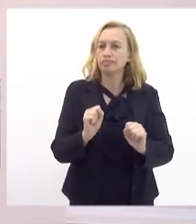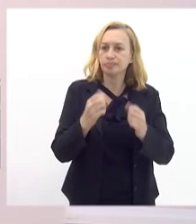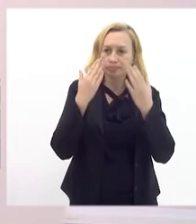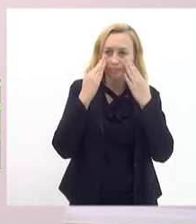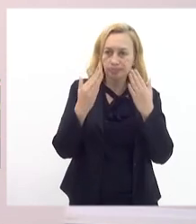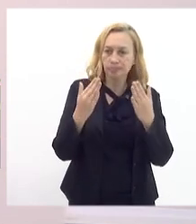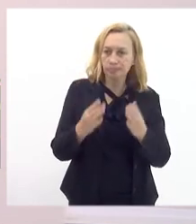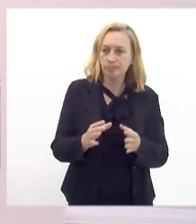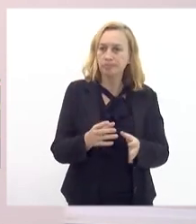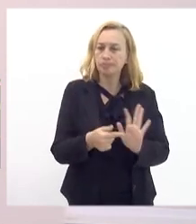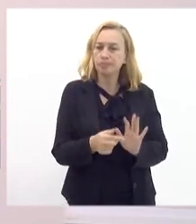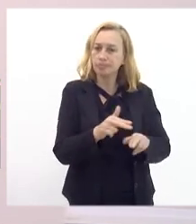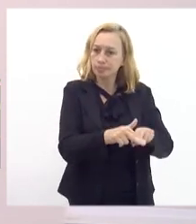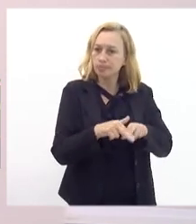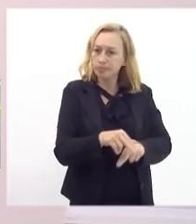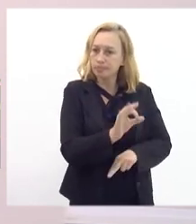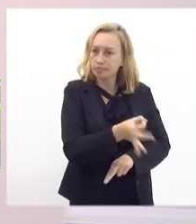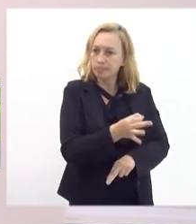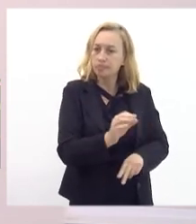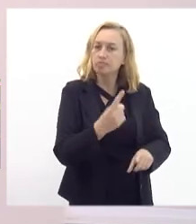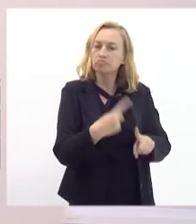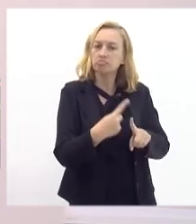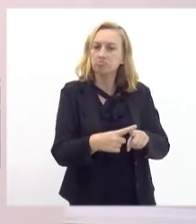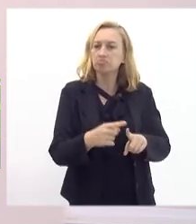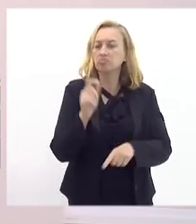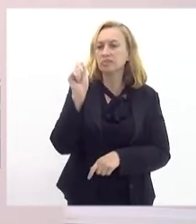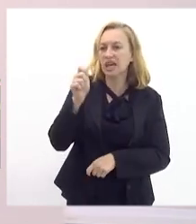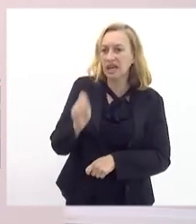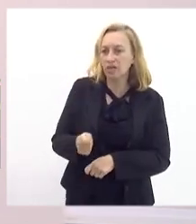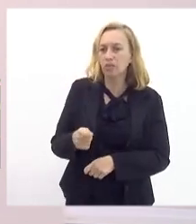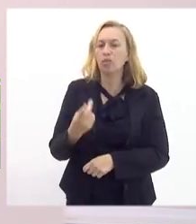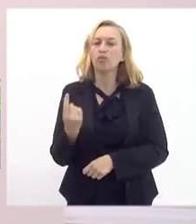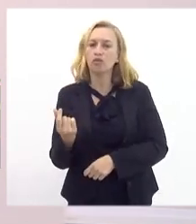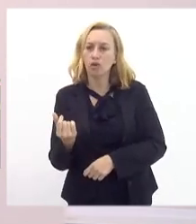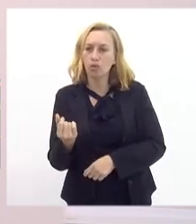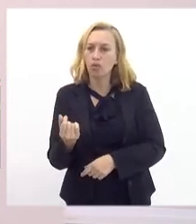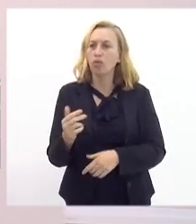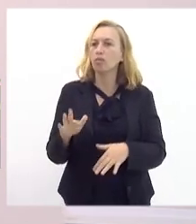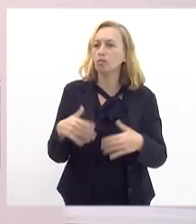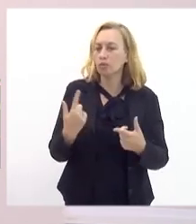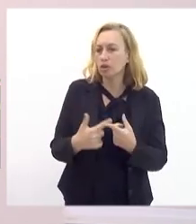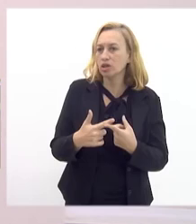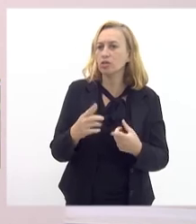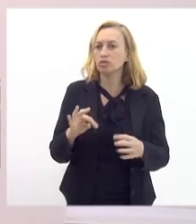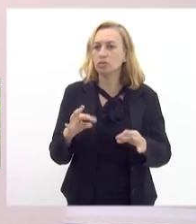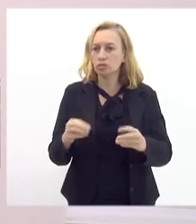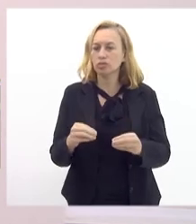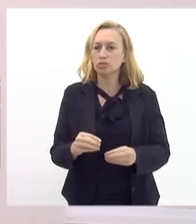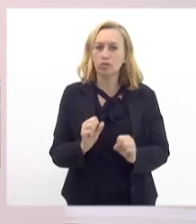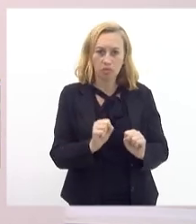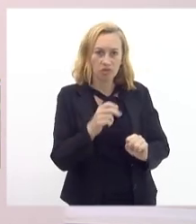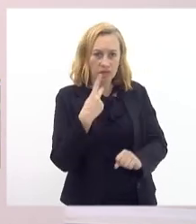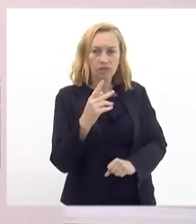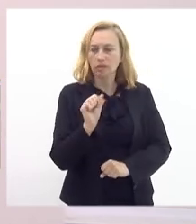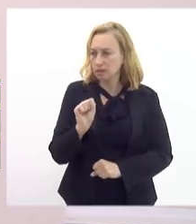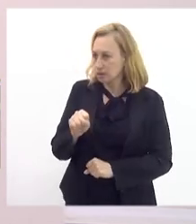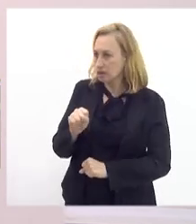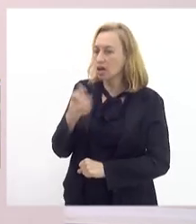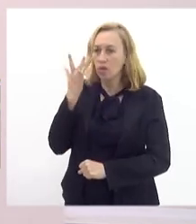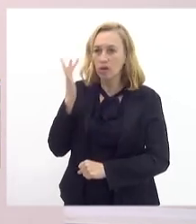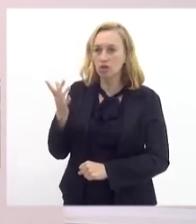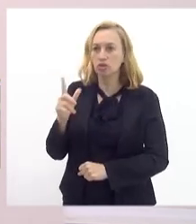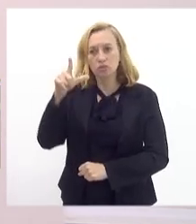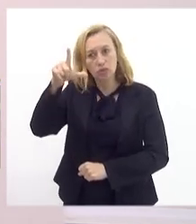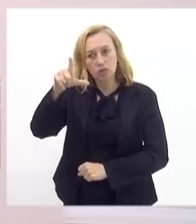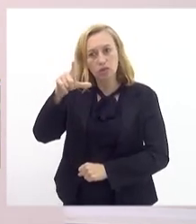justificativa ideal porque que ele fez esse leilão por que que ele fez com esse valor porque que ele dá uma parte Claro acho que Lucinha